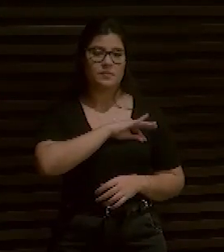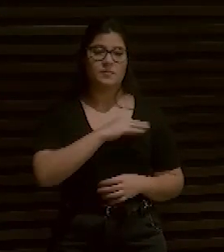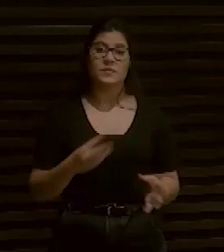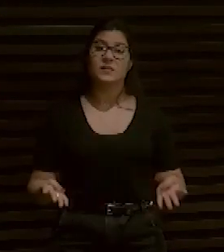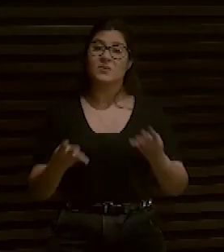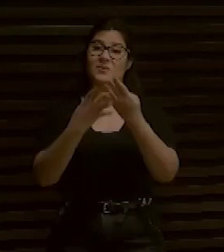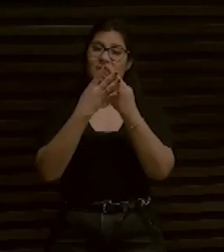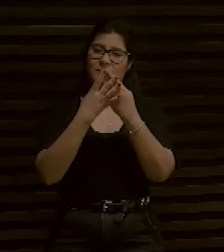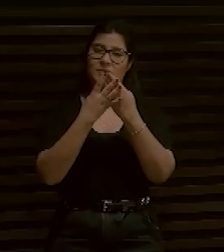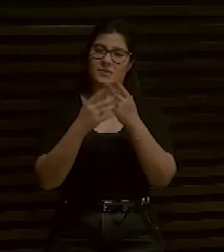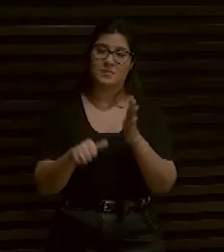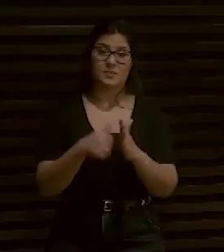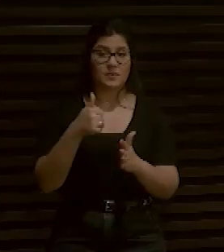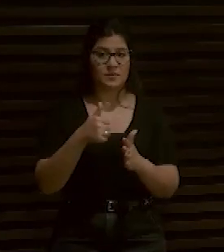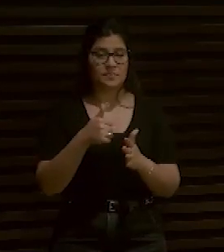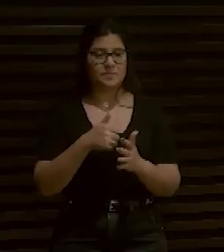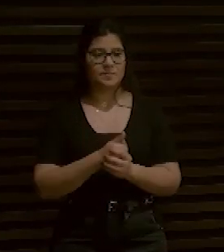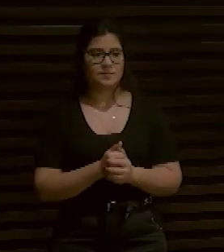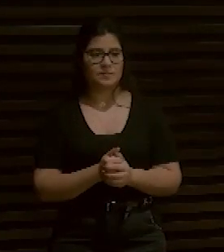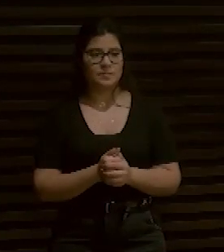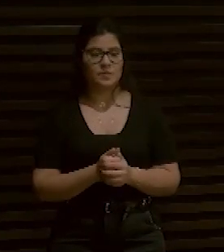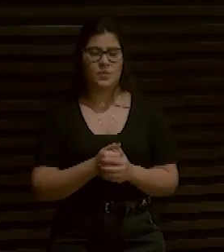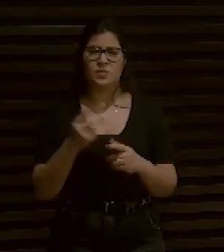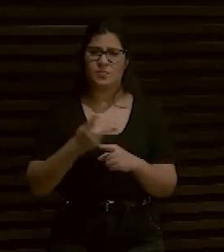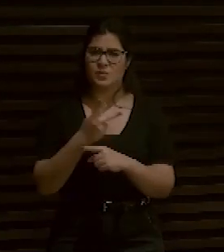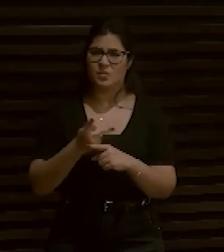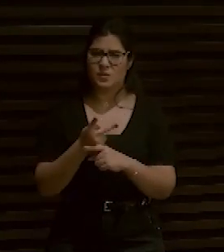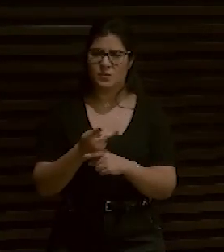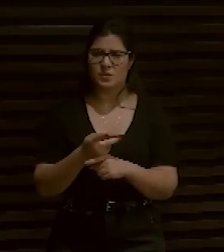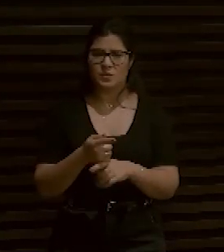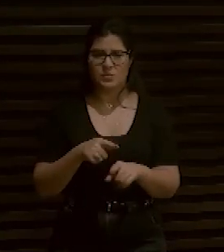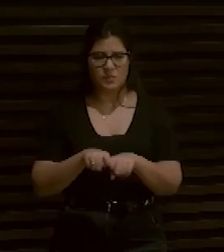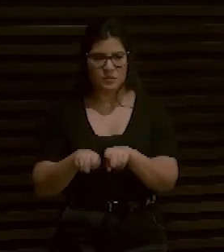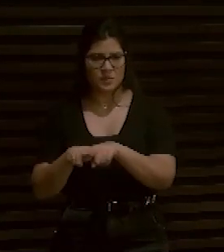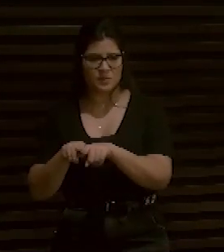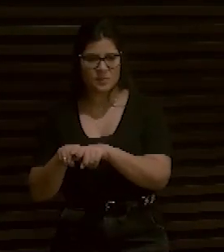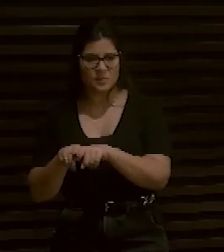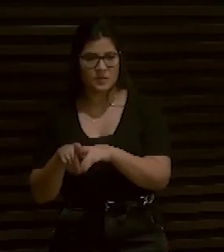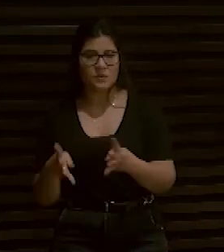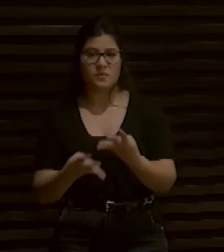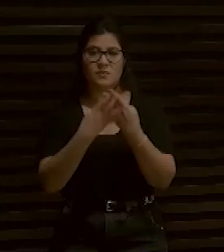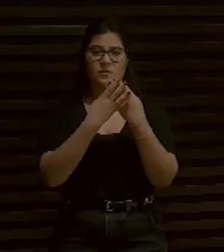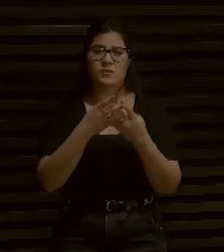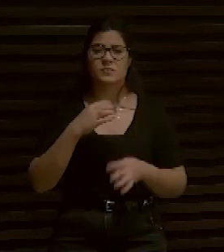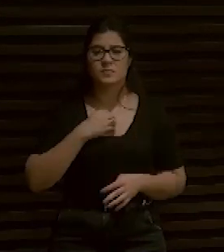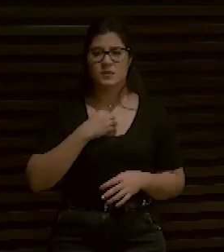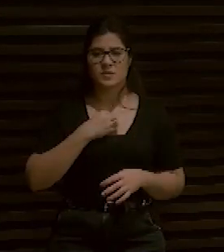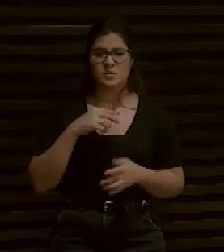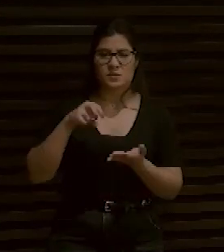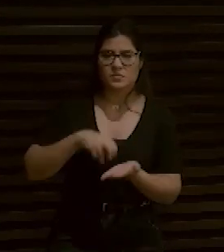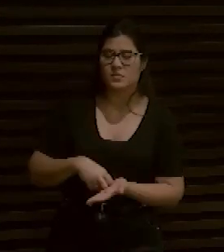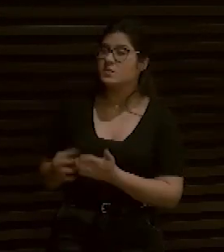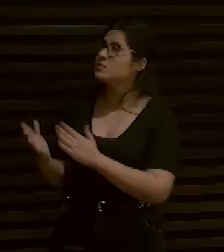Confessa primeiro, meu irmão. Esse é o primeiro passo. Procura um irmão, senta com ele, confessa seu pecado. Primeiro de tudo, se ajoelha diante do